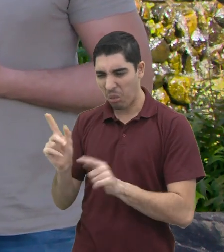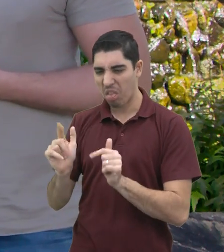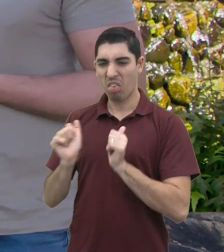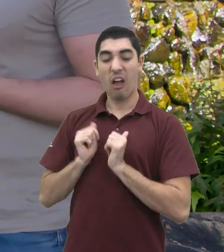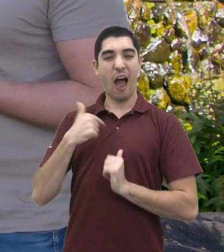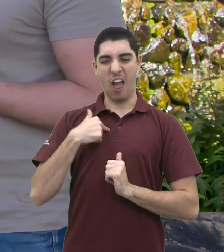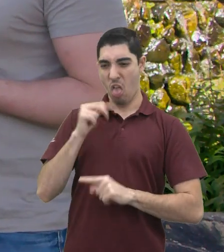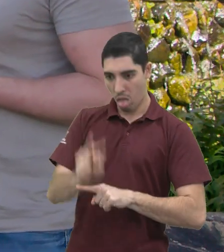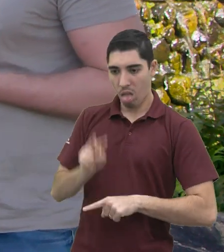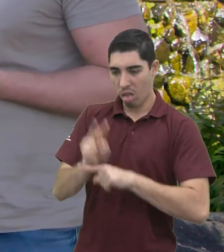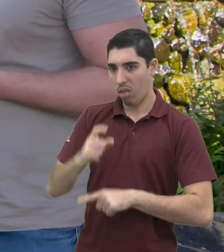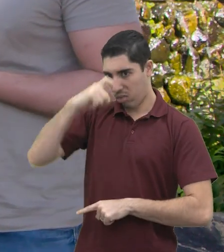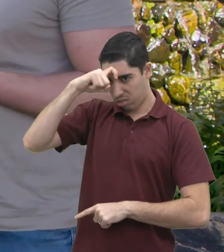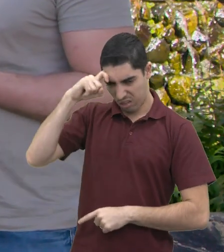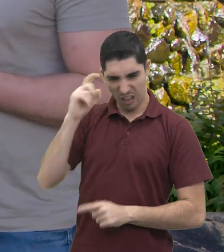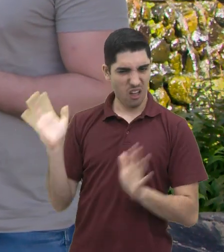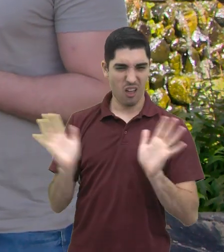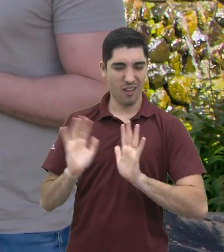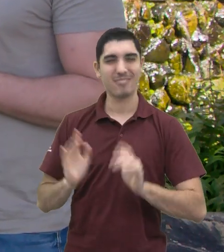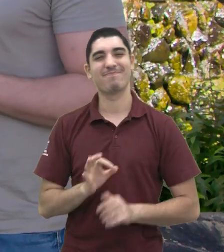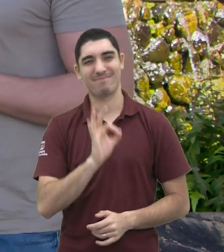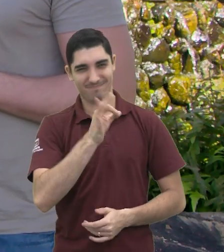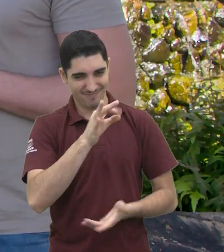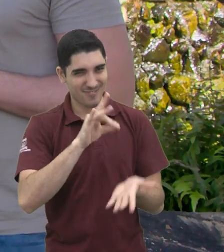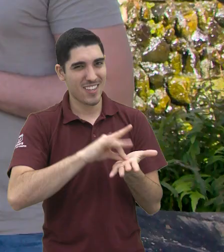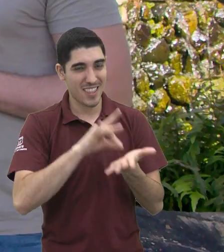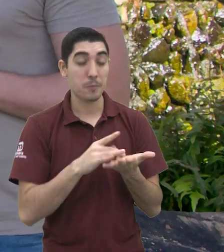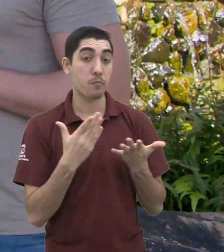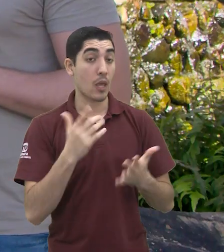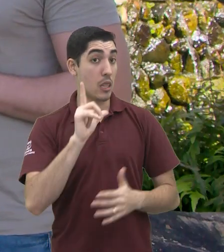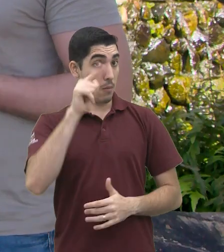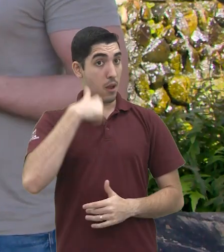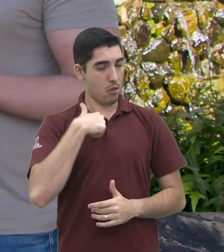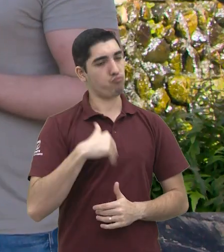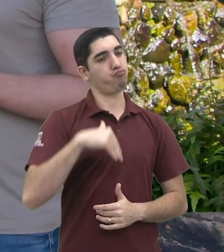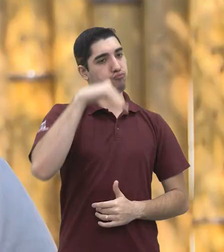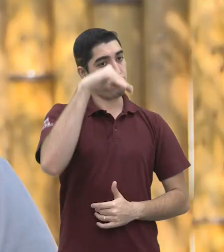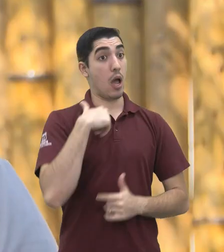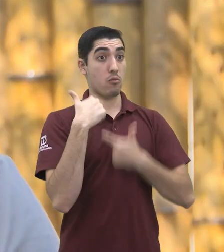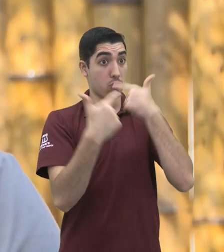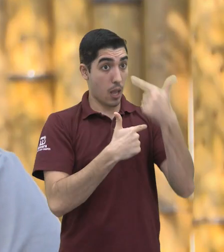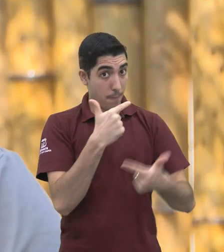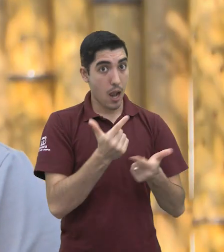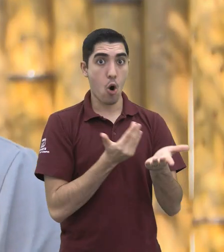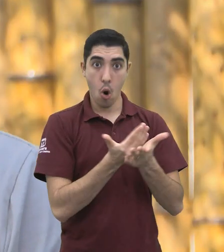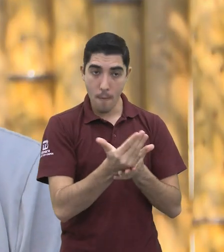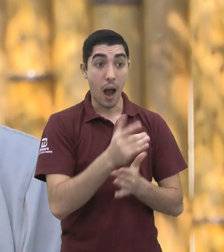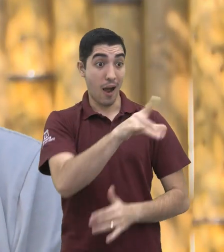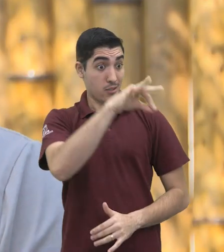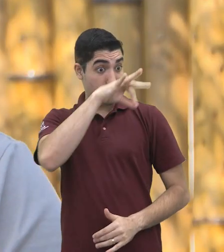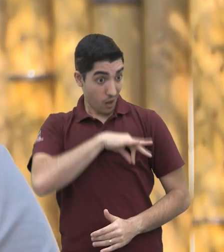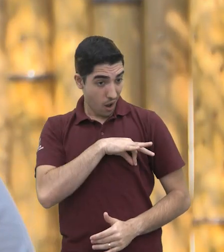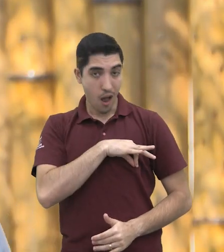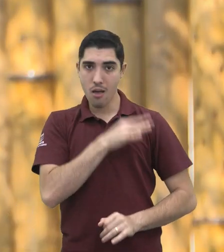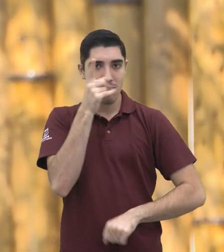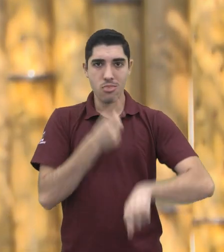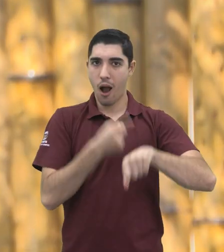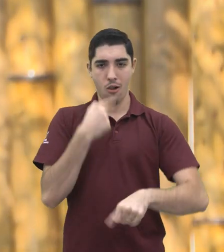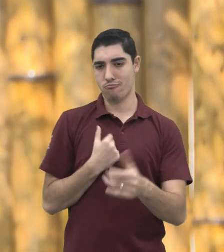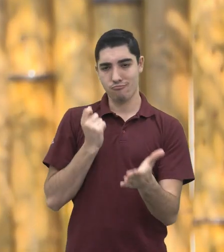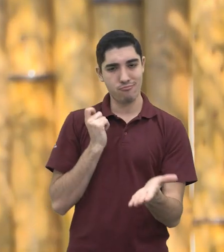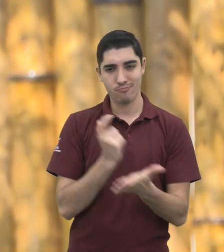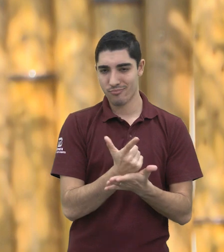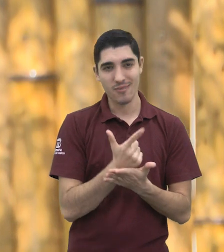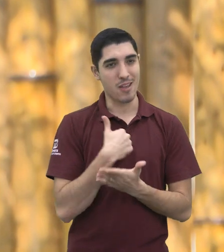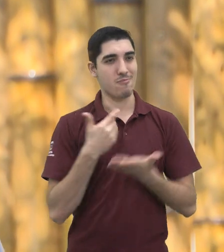ela cuidar, né? Exatamente. Aí, cara, eu comecei a trabalhar. No meu primeiro salário eu já comprei